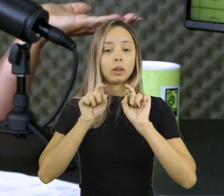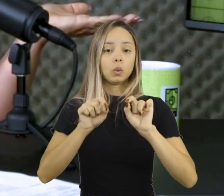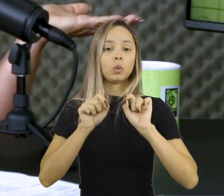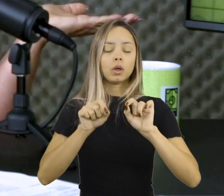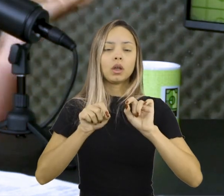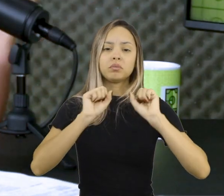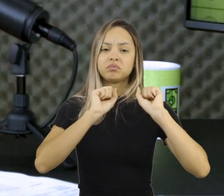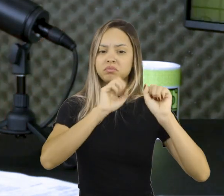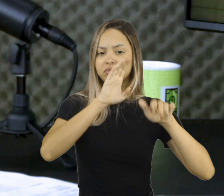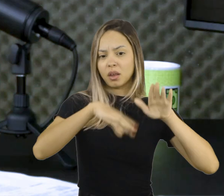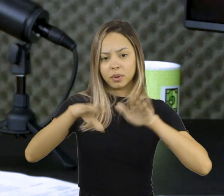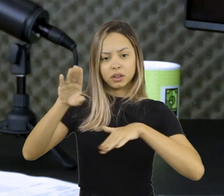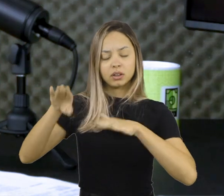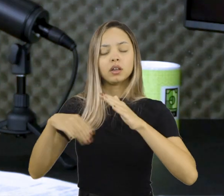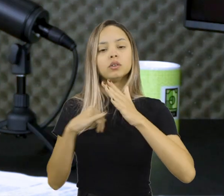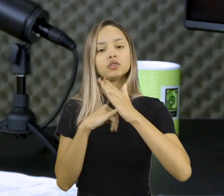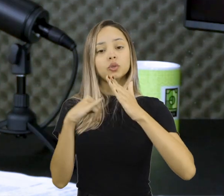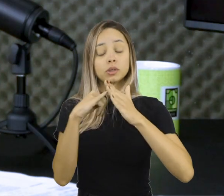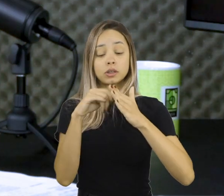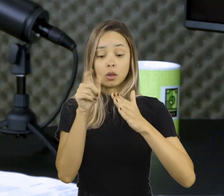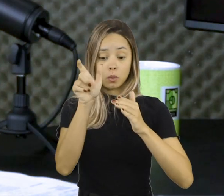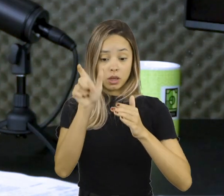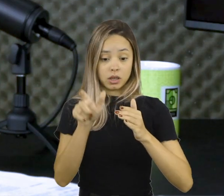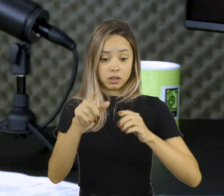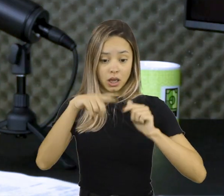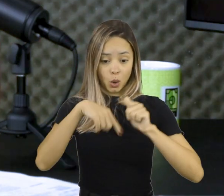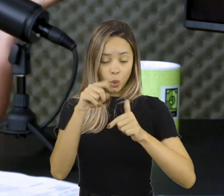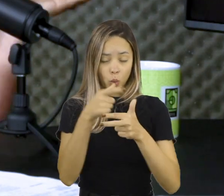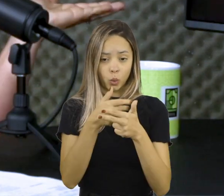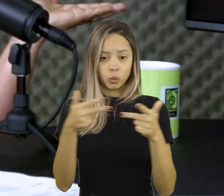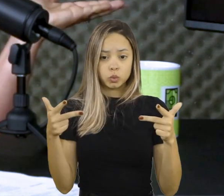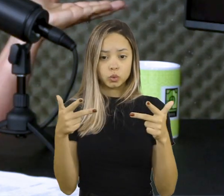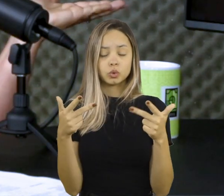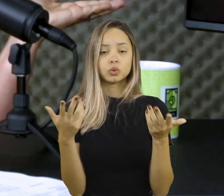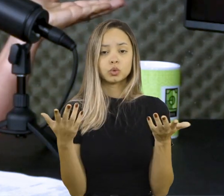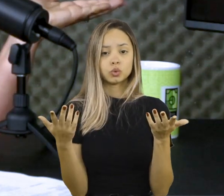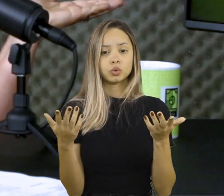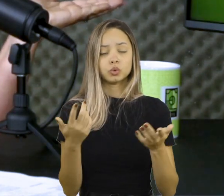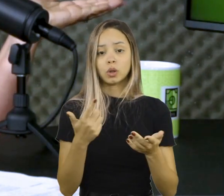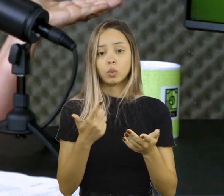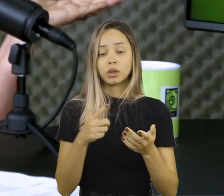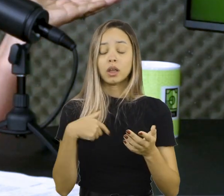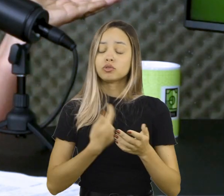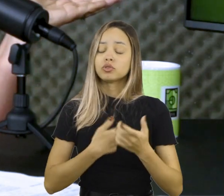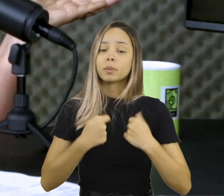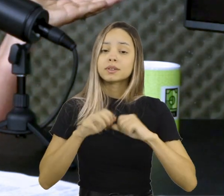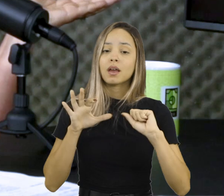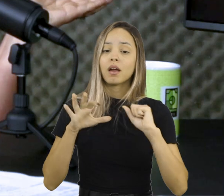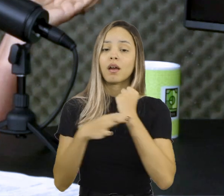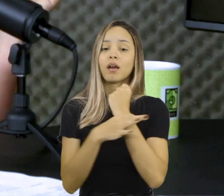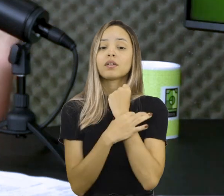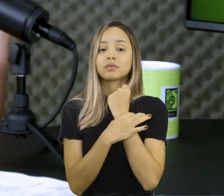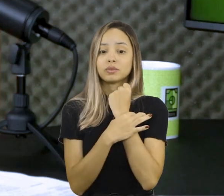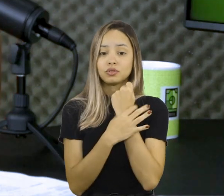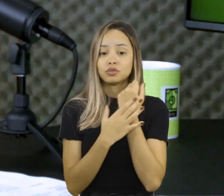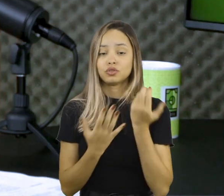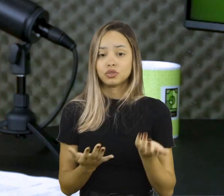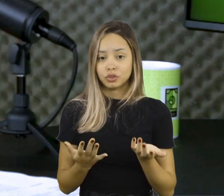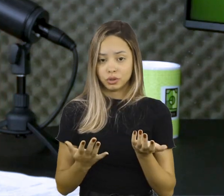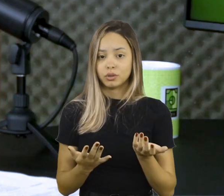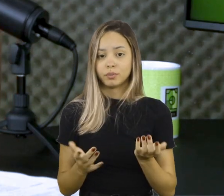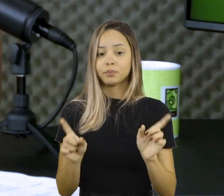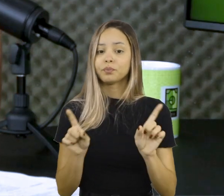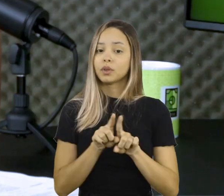da instituição aquele recurso não chegue e aí a gente precisa também garantir que o recurso chegue é uma